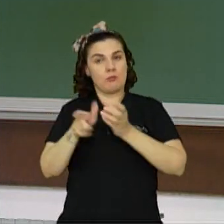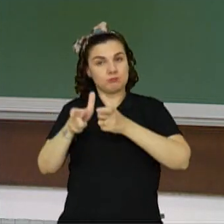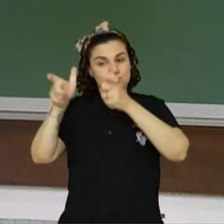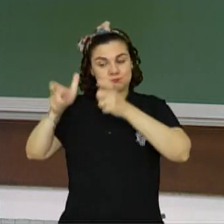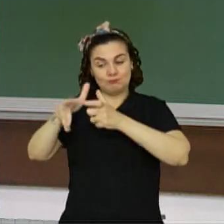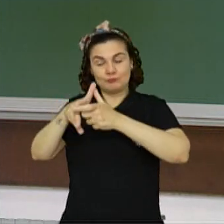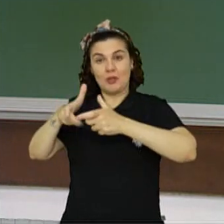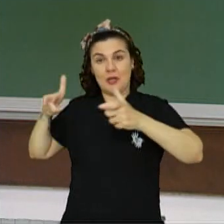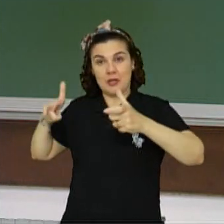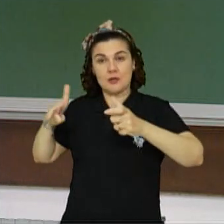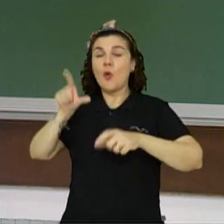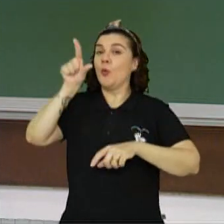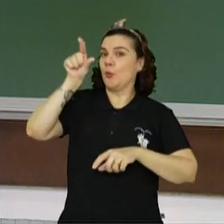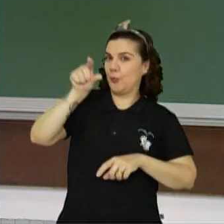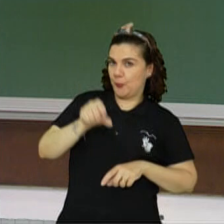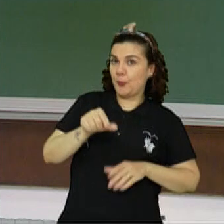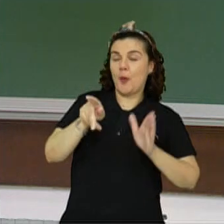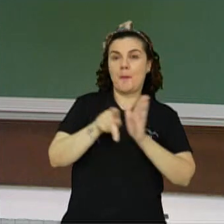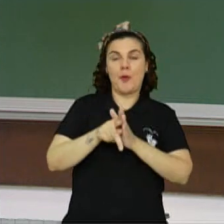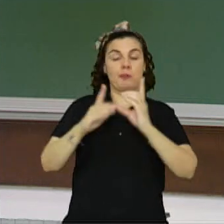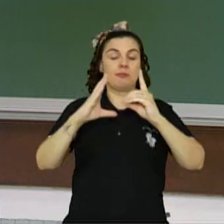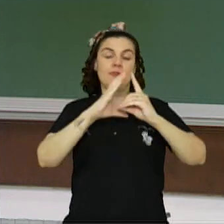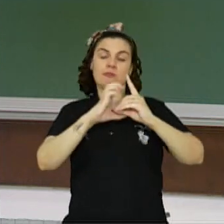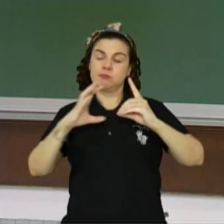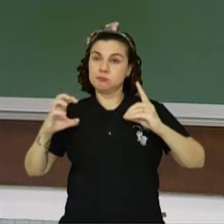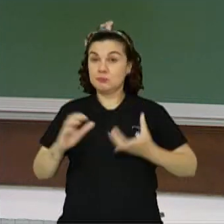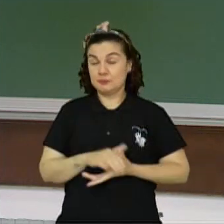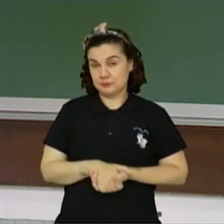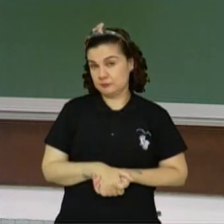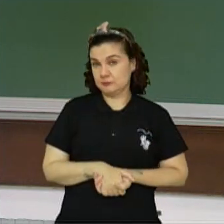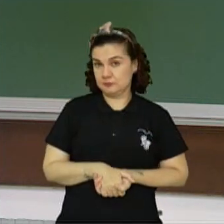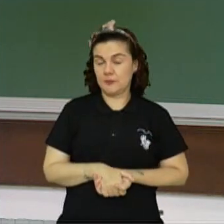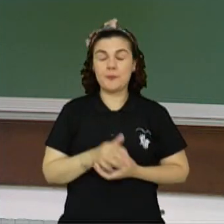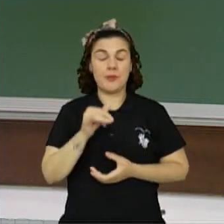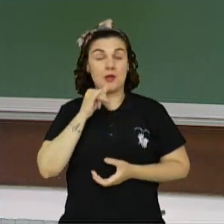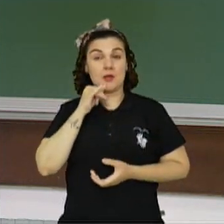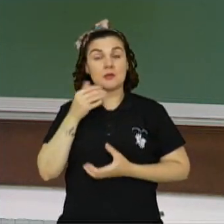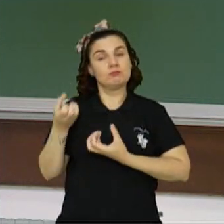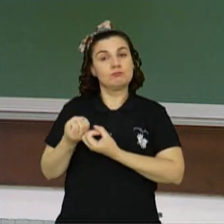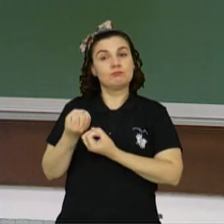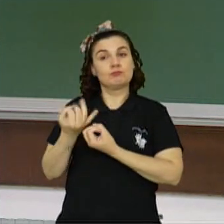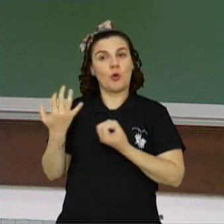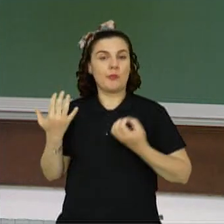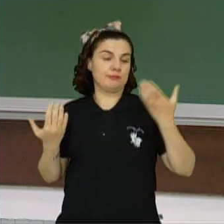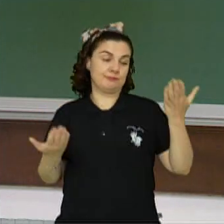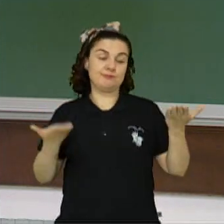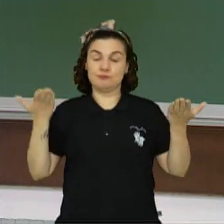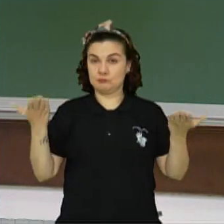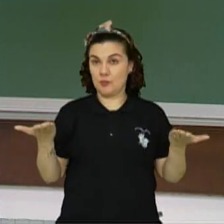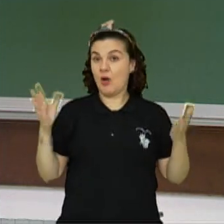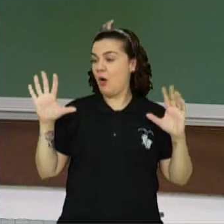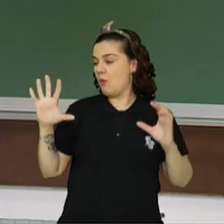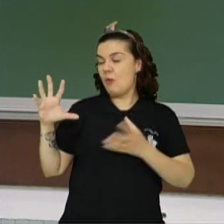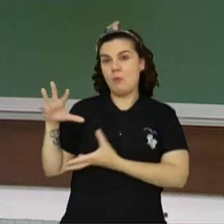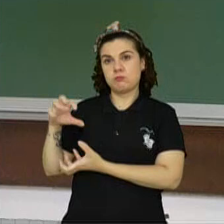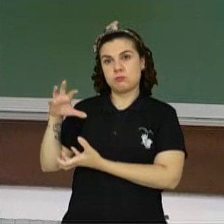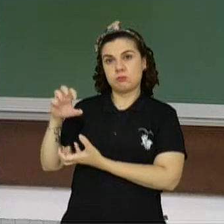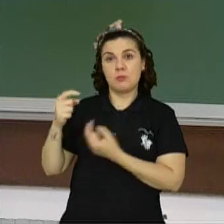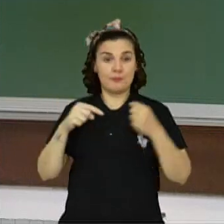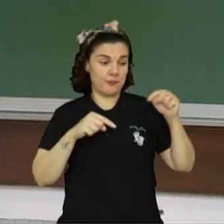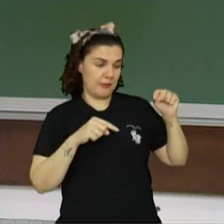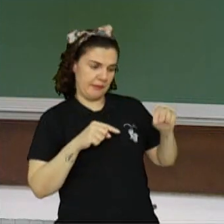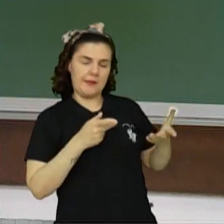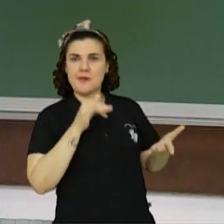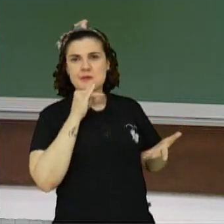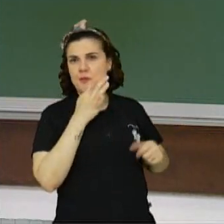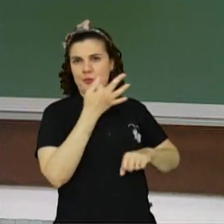ocupa, menor é a sua densidade. Portanto, se eu coloco lá uma quantidade de algodão, próximo de uma matéria